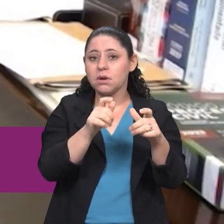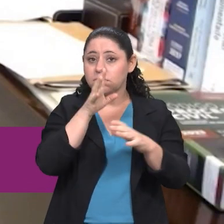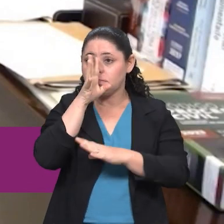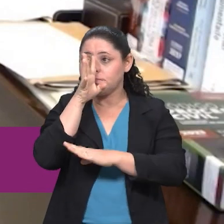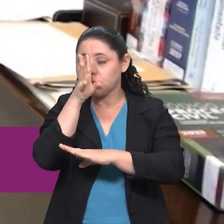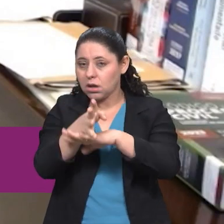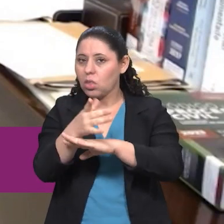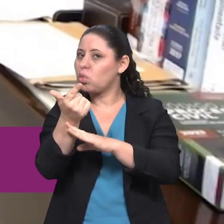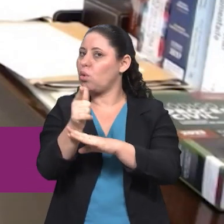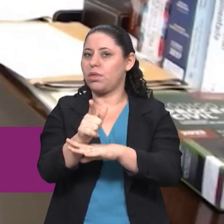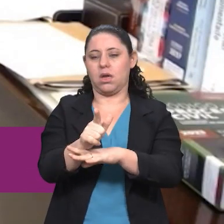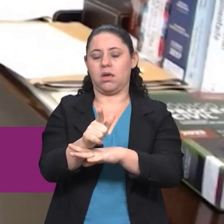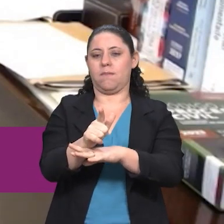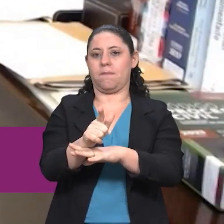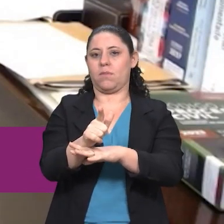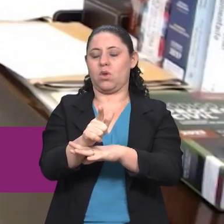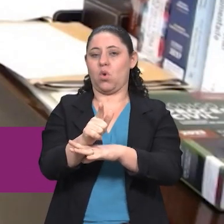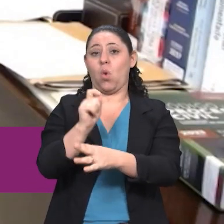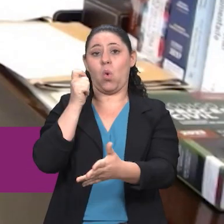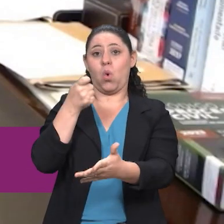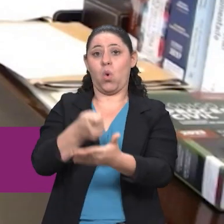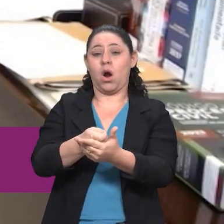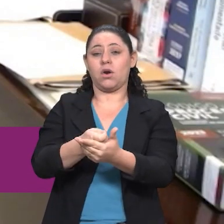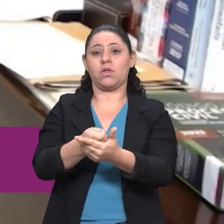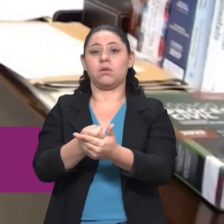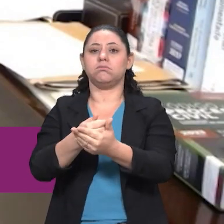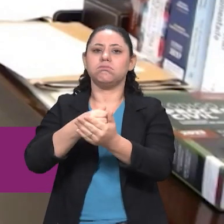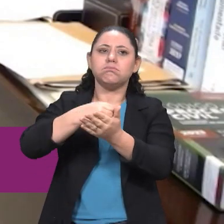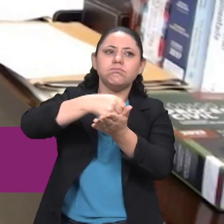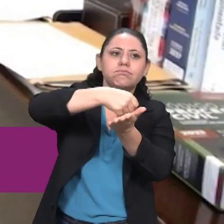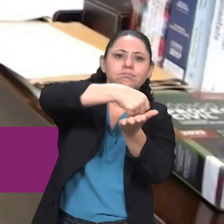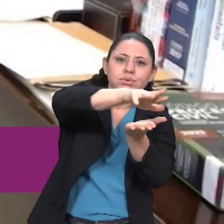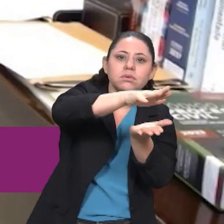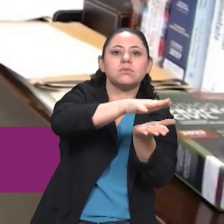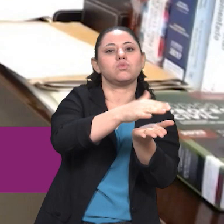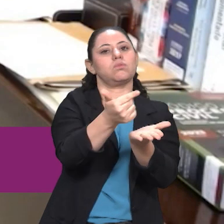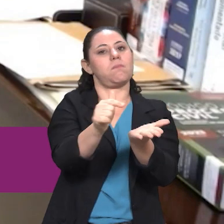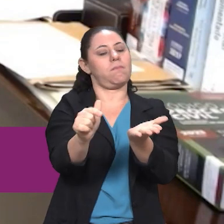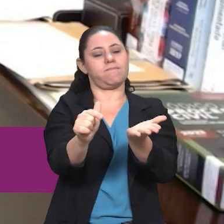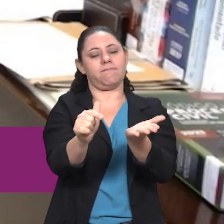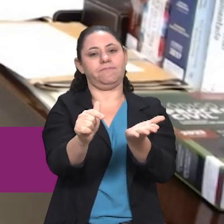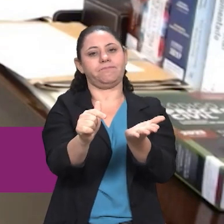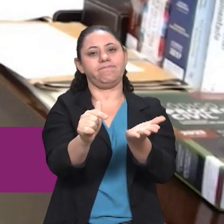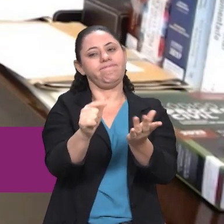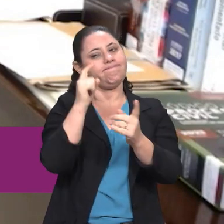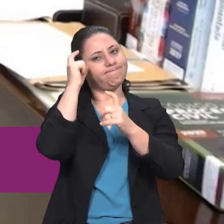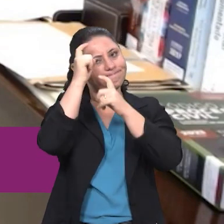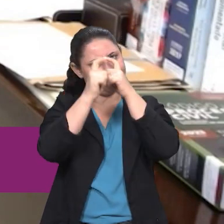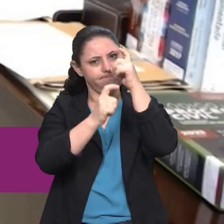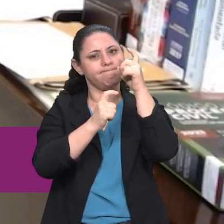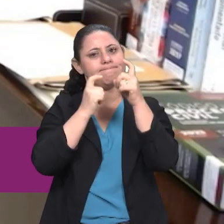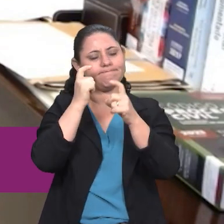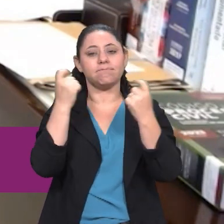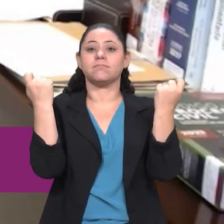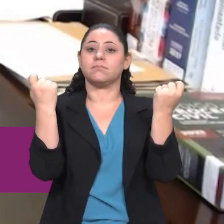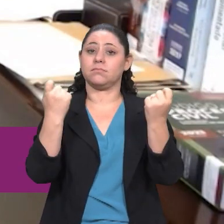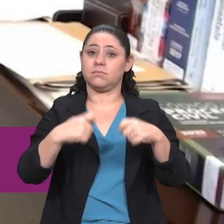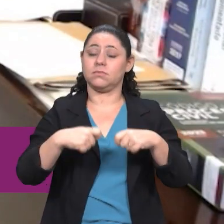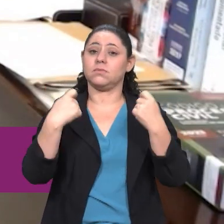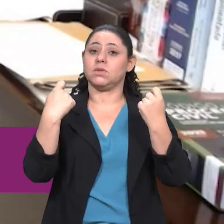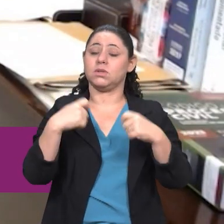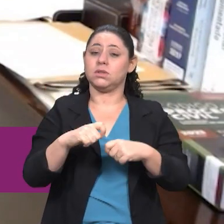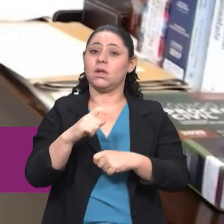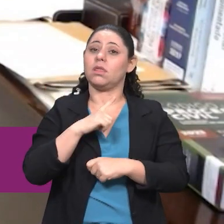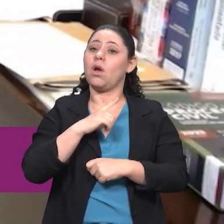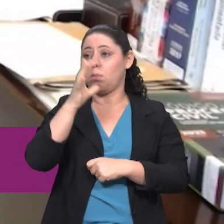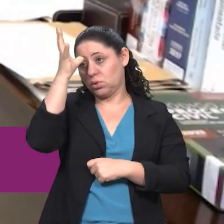sem que ordens de reintegração de posse sejam cumpridas. Então, a situação realmente é muito preocupante. Há